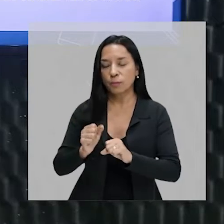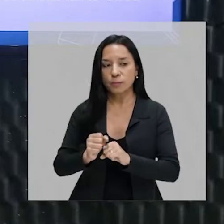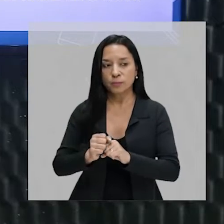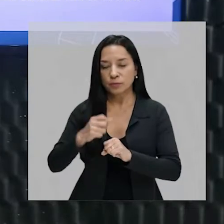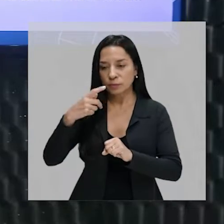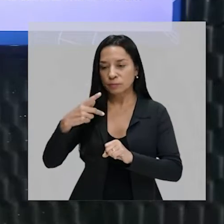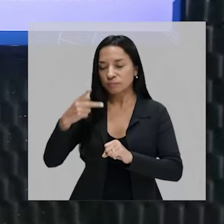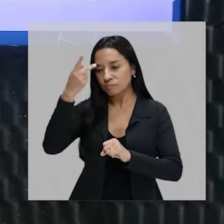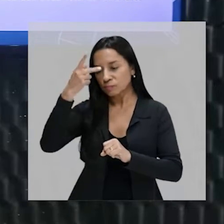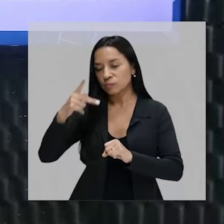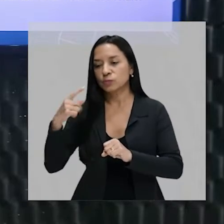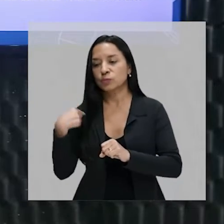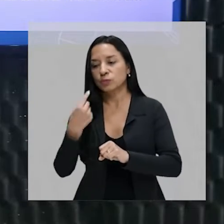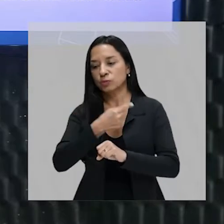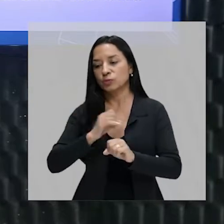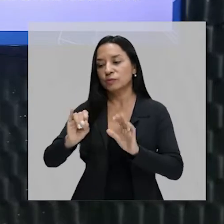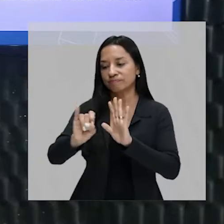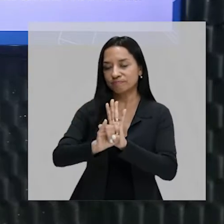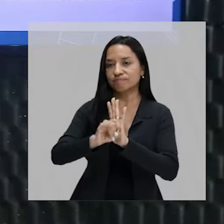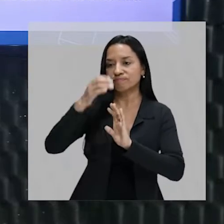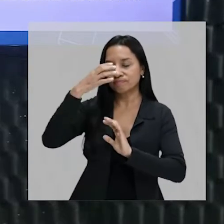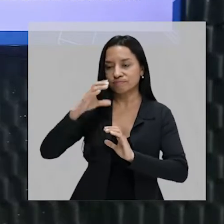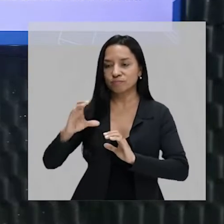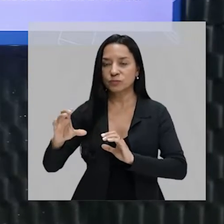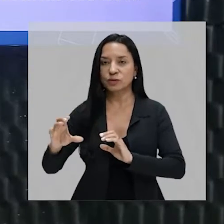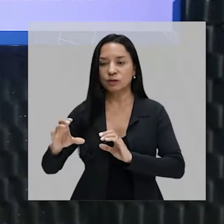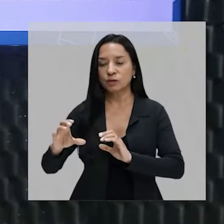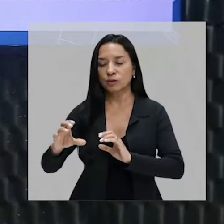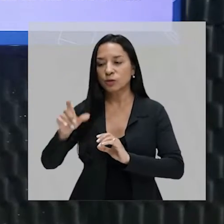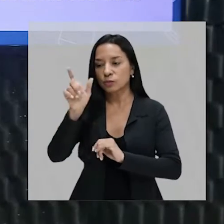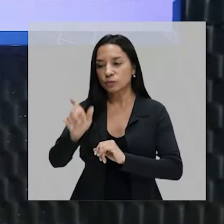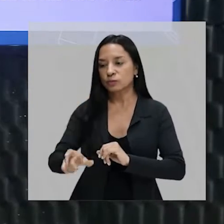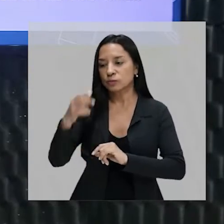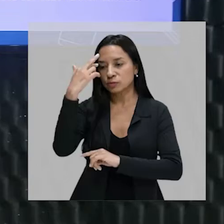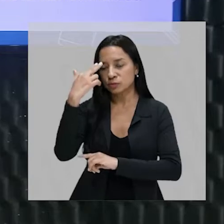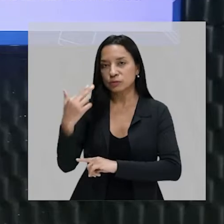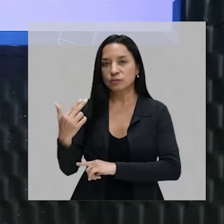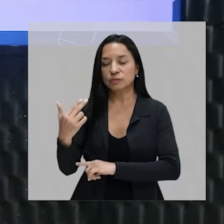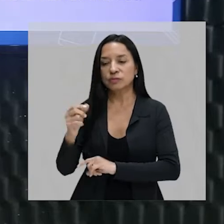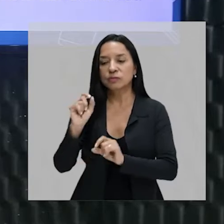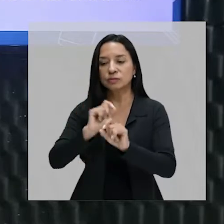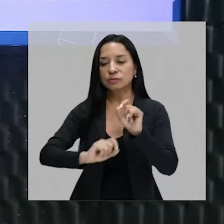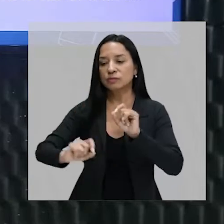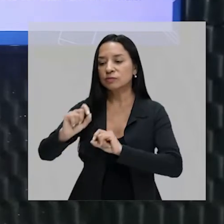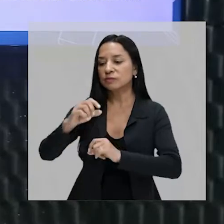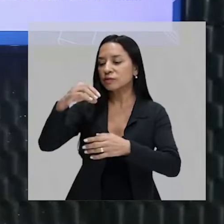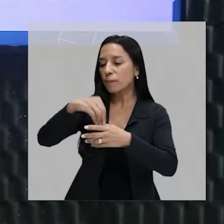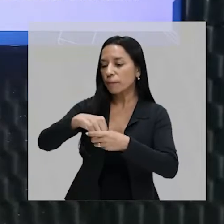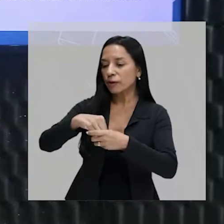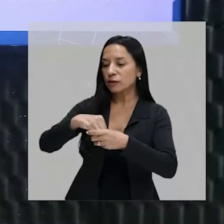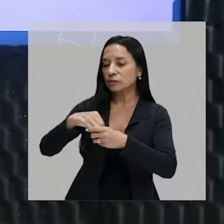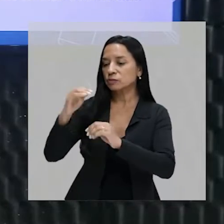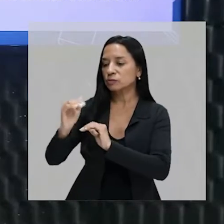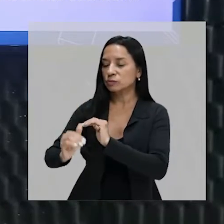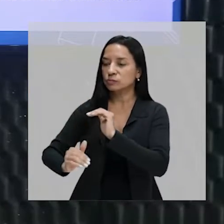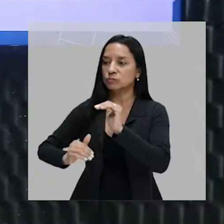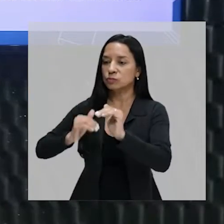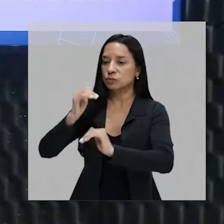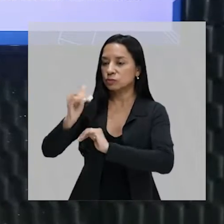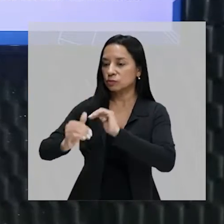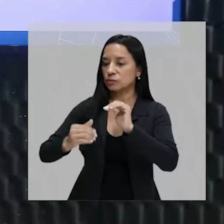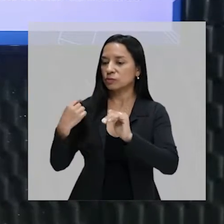para a nossa identidade cultural sujeitos históricos a que fazem parte da construção